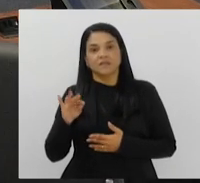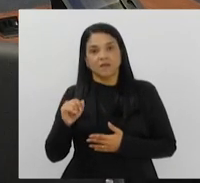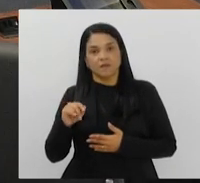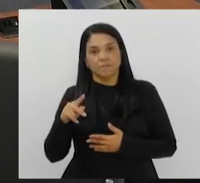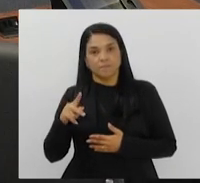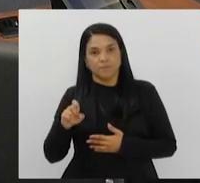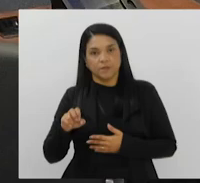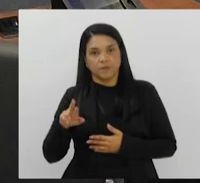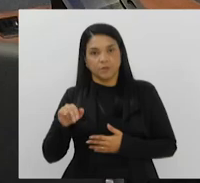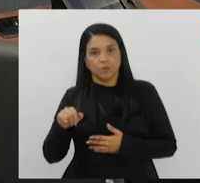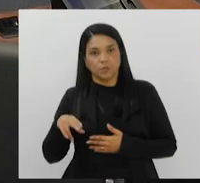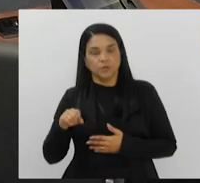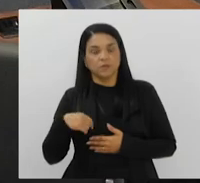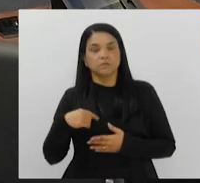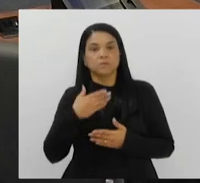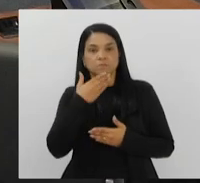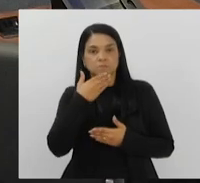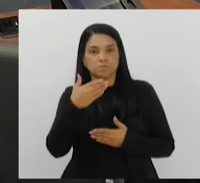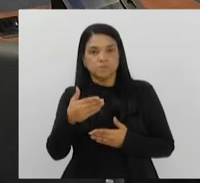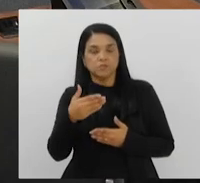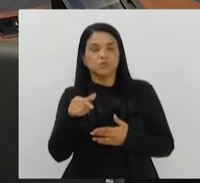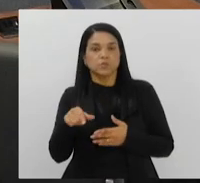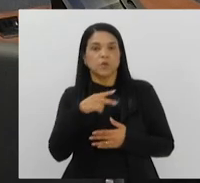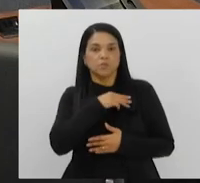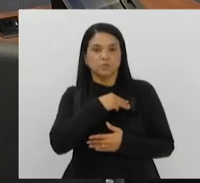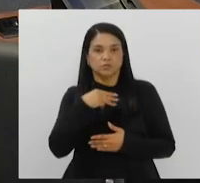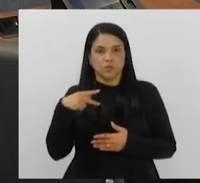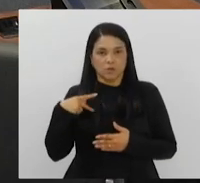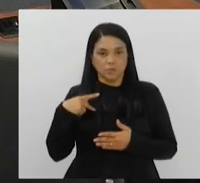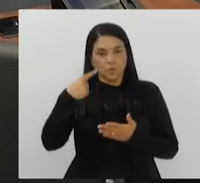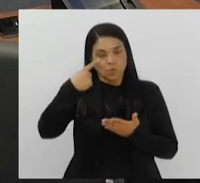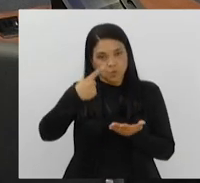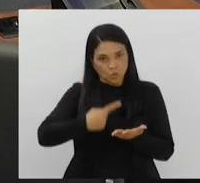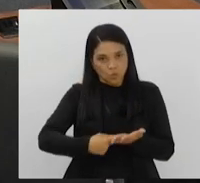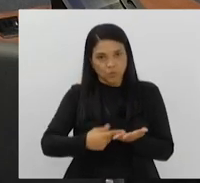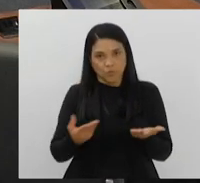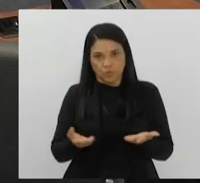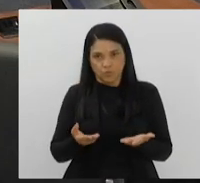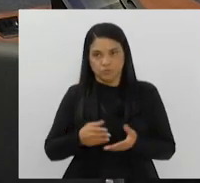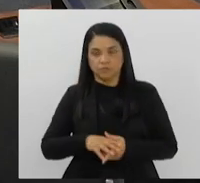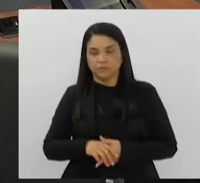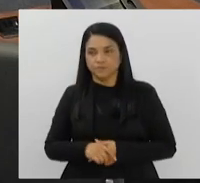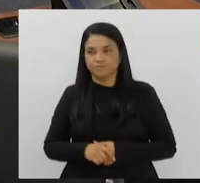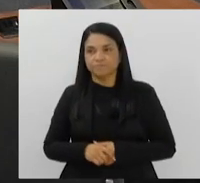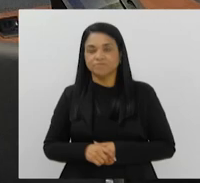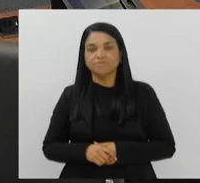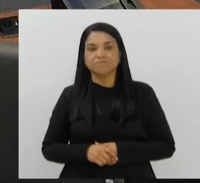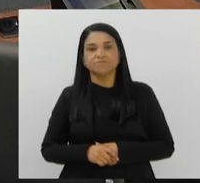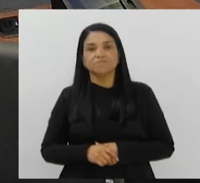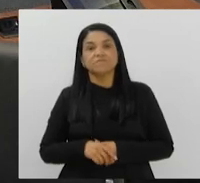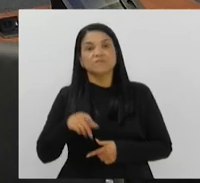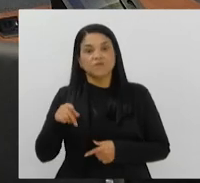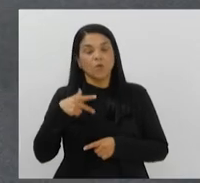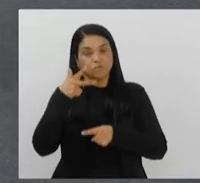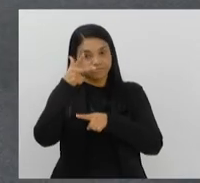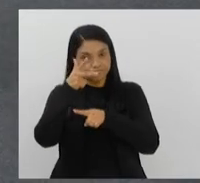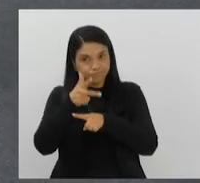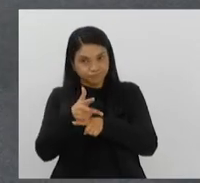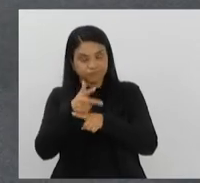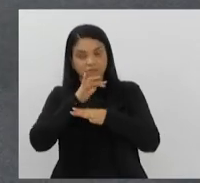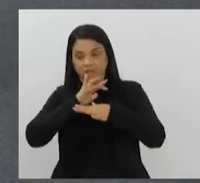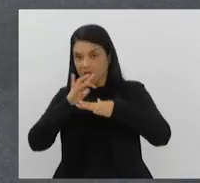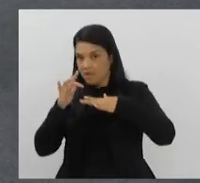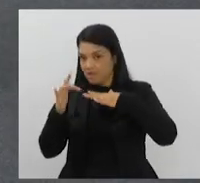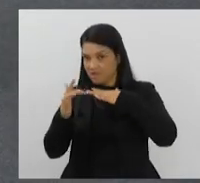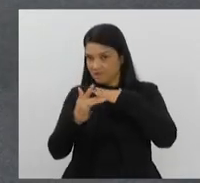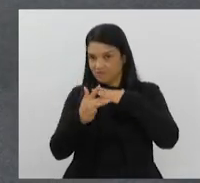deferiu os pedidos cautelares pelo Ministério Público que foram cumpridos nessa data. Então, presidente, eu vou aqui até disponibilizar esse vídeo nas minhas redes sociais. Isso